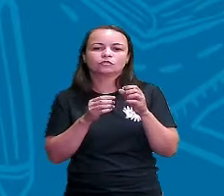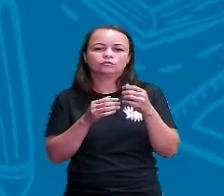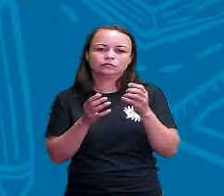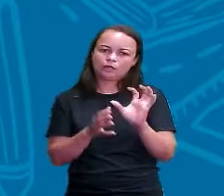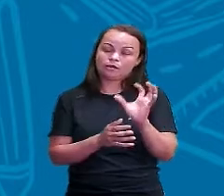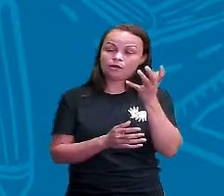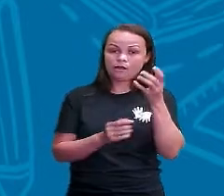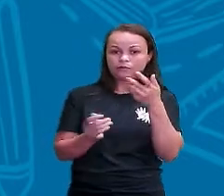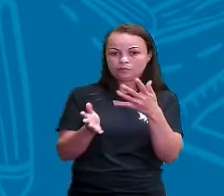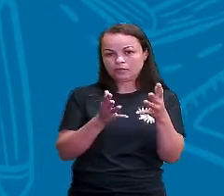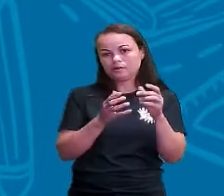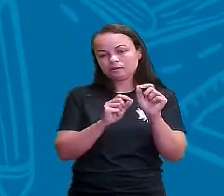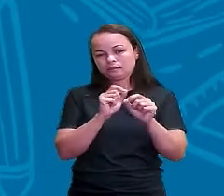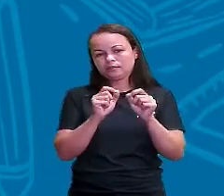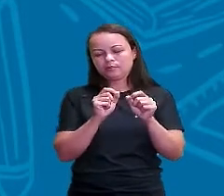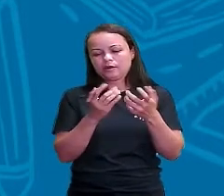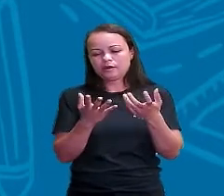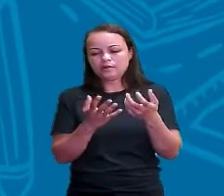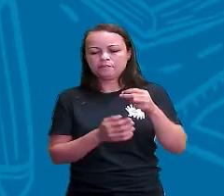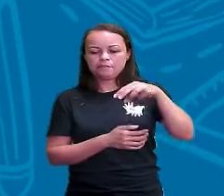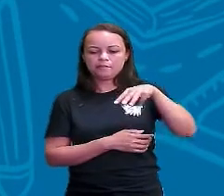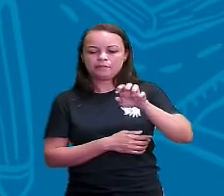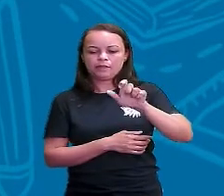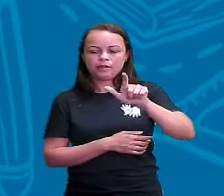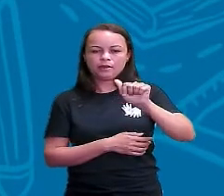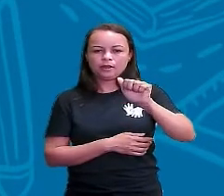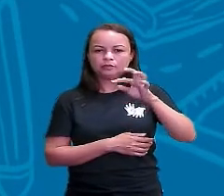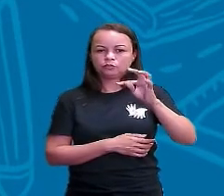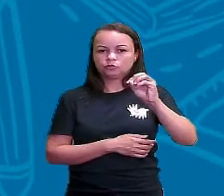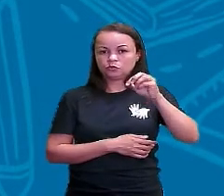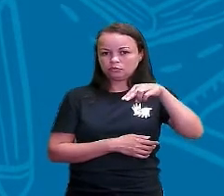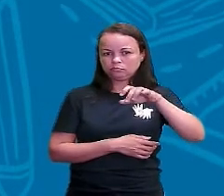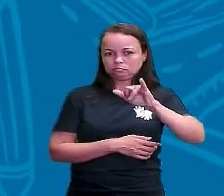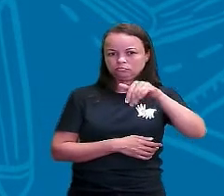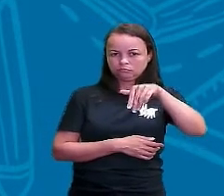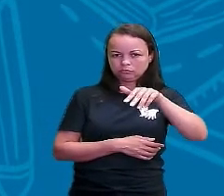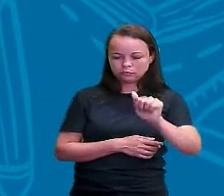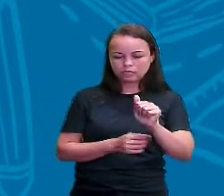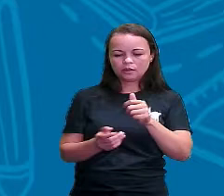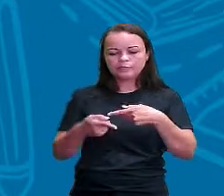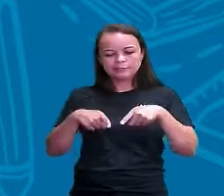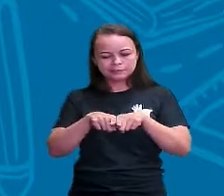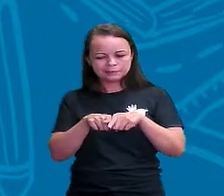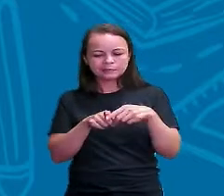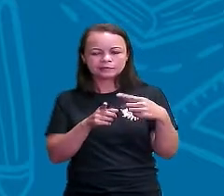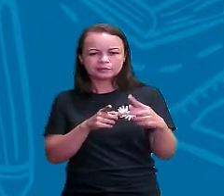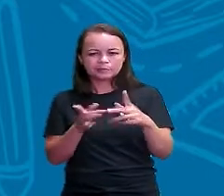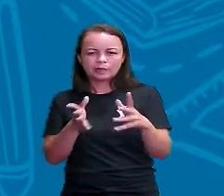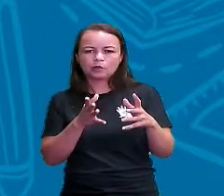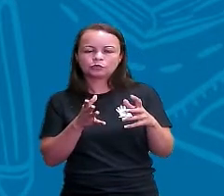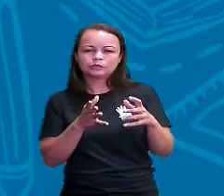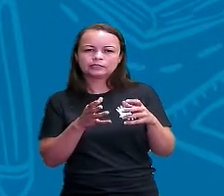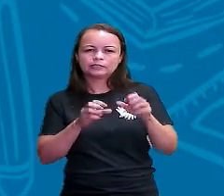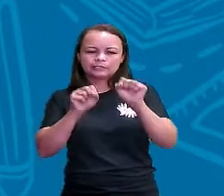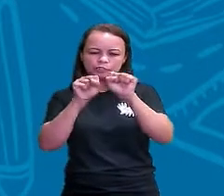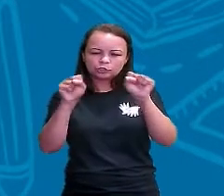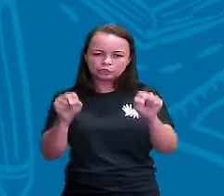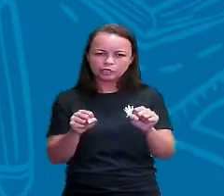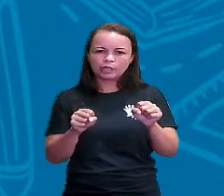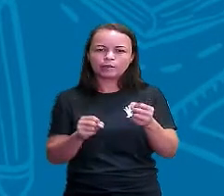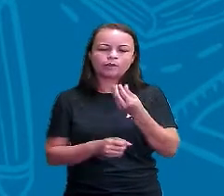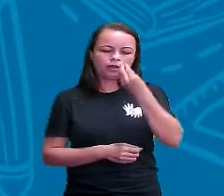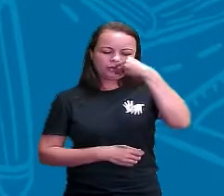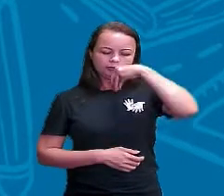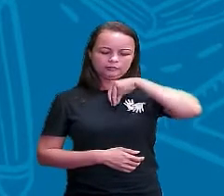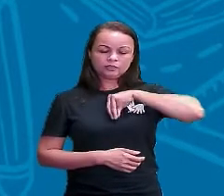para melatonina. Tem a ver também, gente, com ali, ó, regular o sistema digestório. Mas ali é engraçado, e eu gostaria aqui